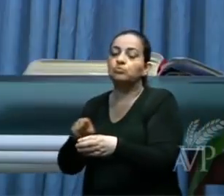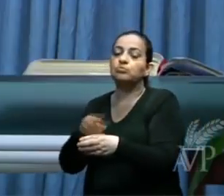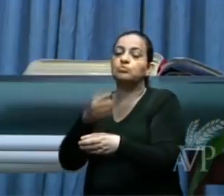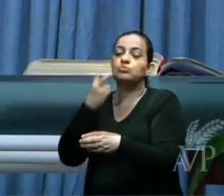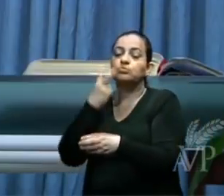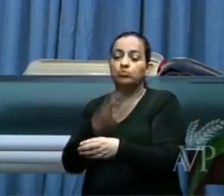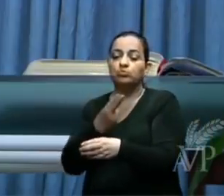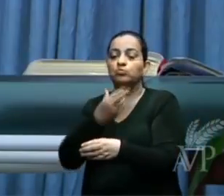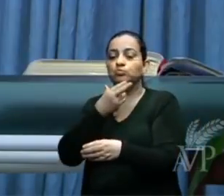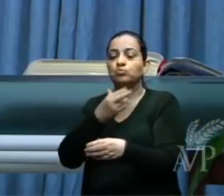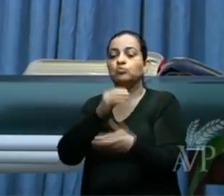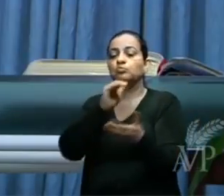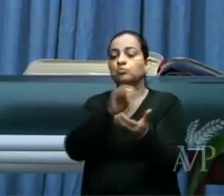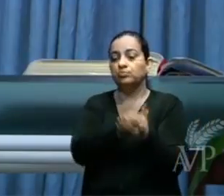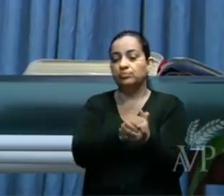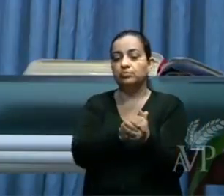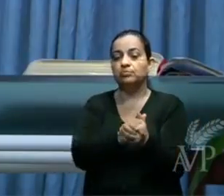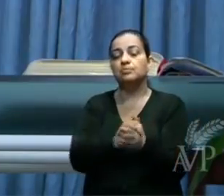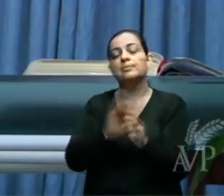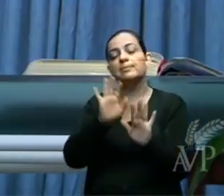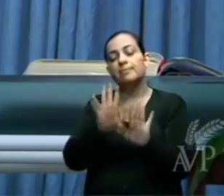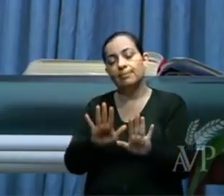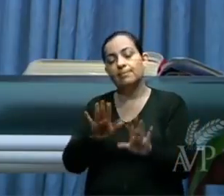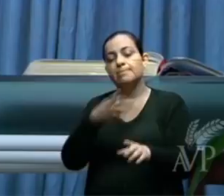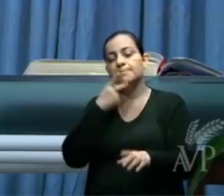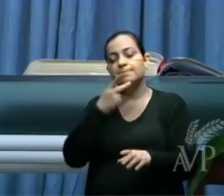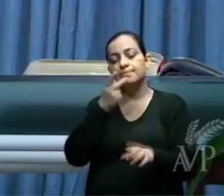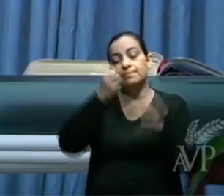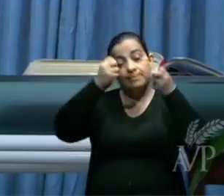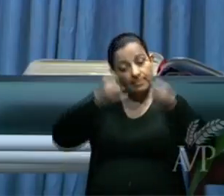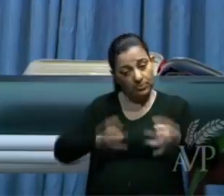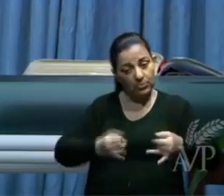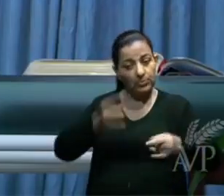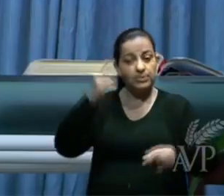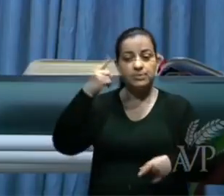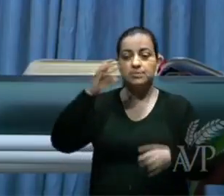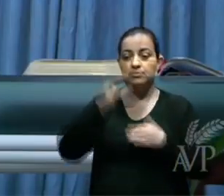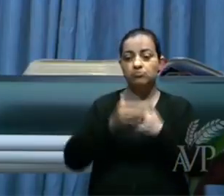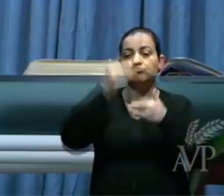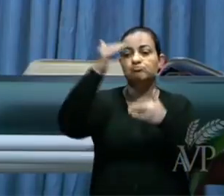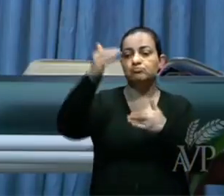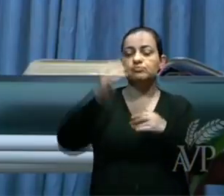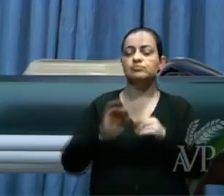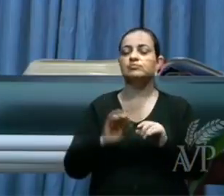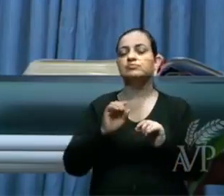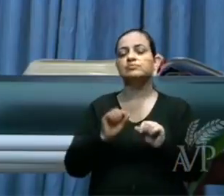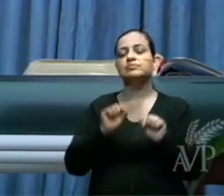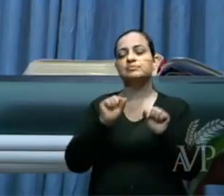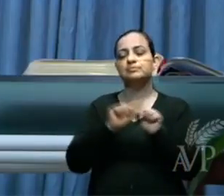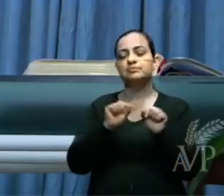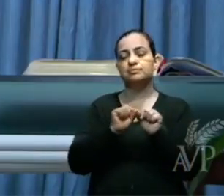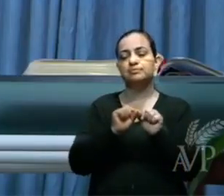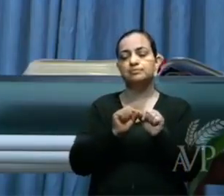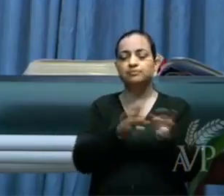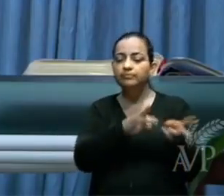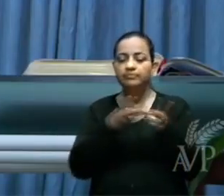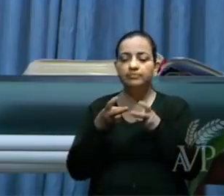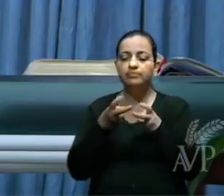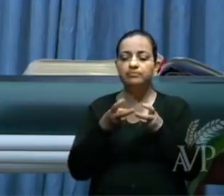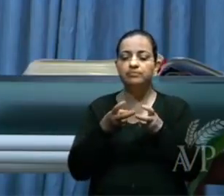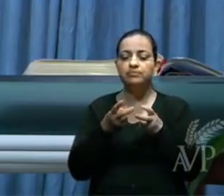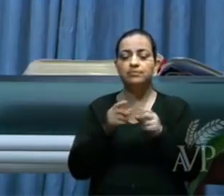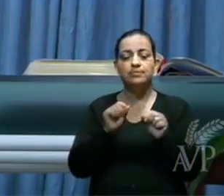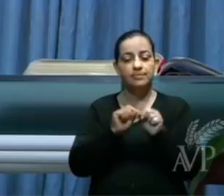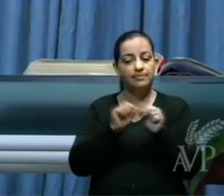uma noiva e ele disse que o faria e ele o fez observe ou